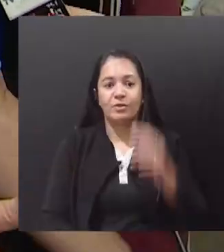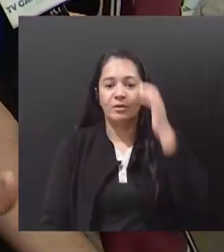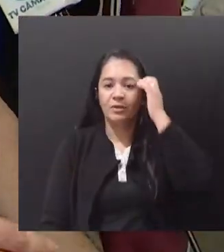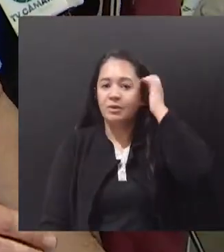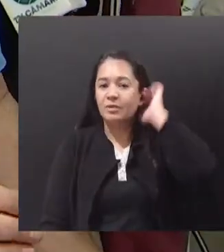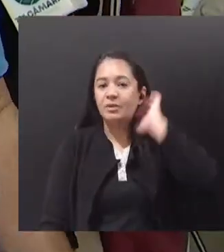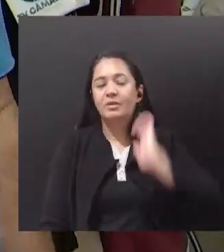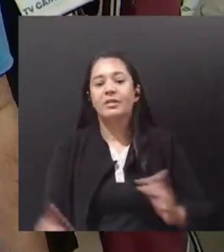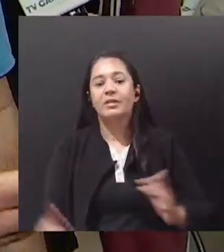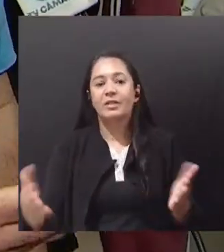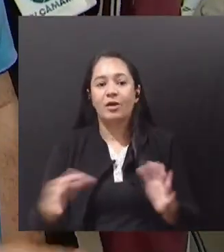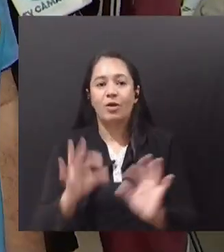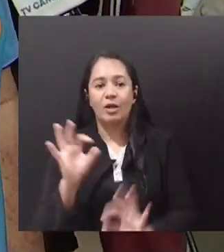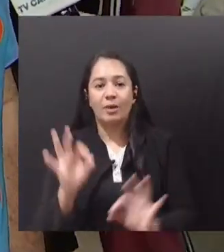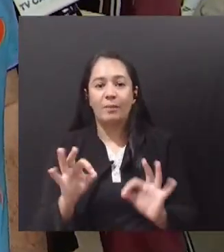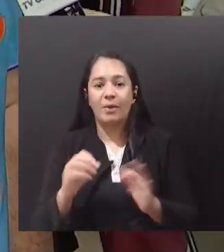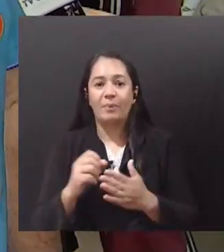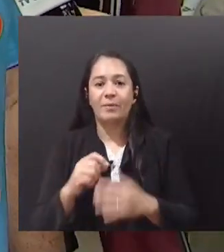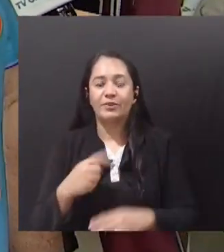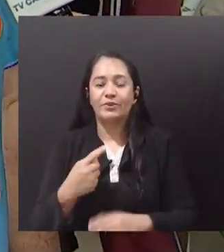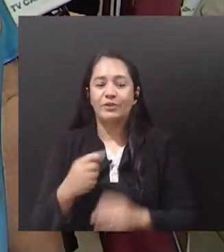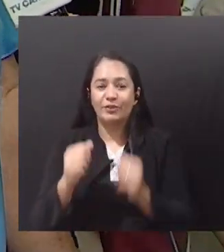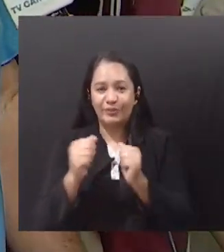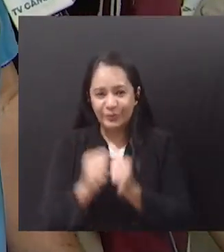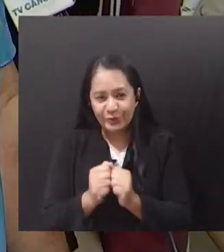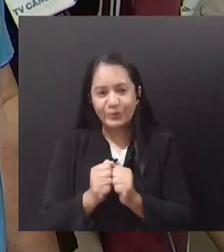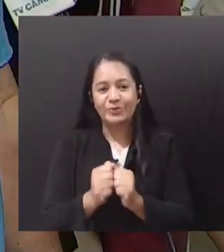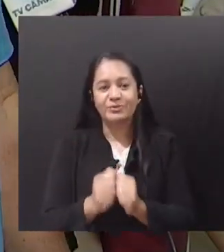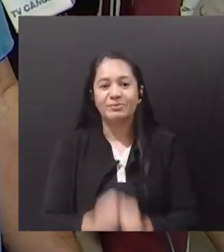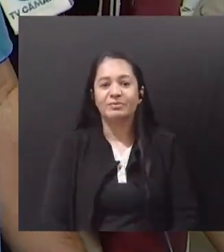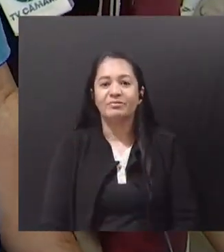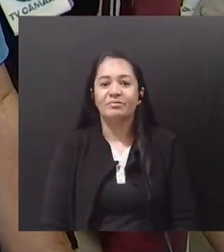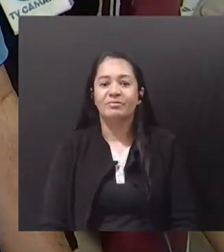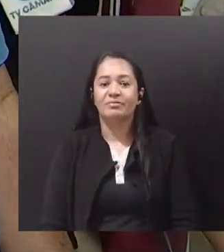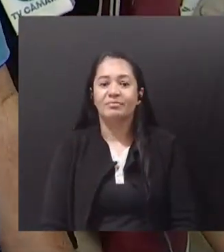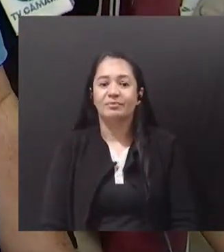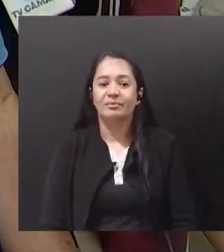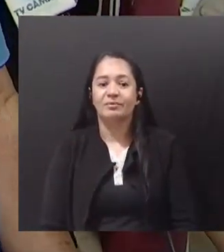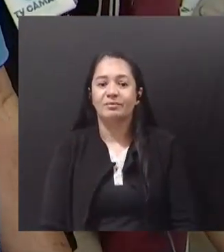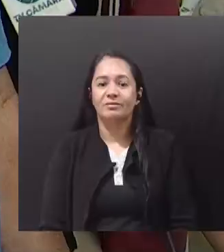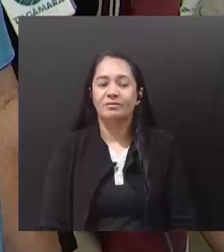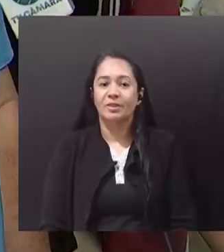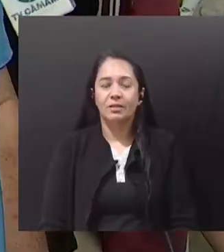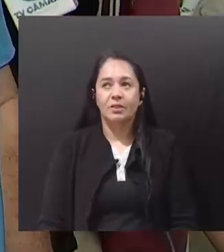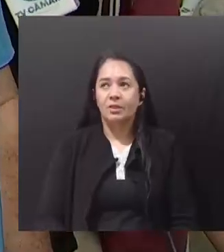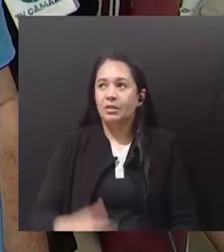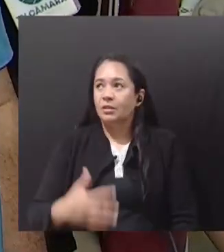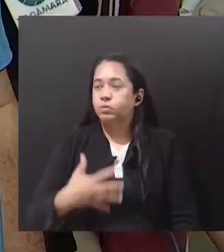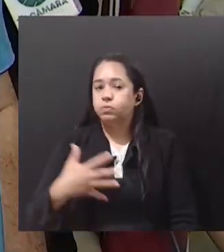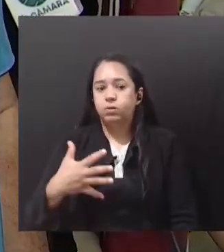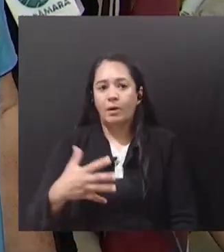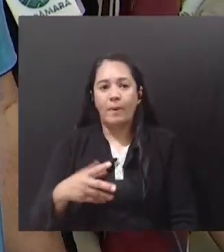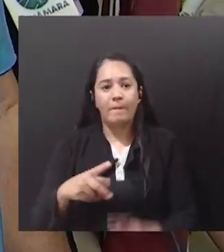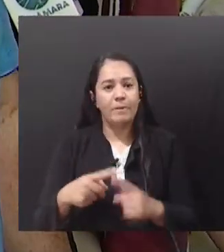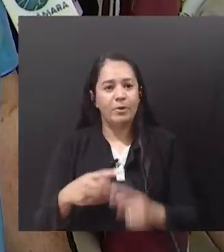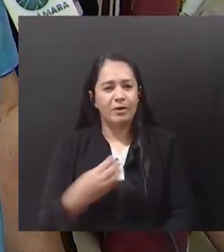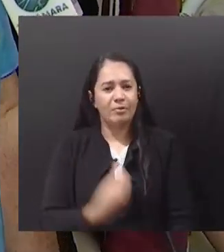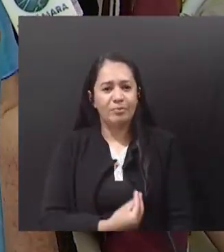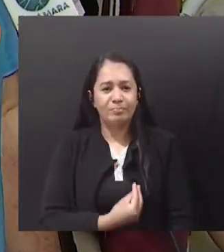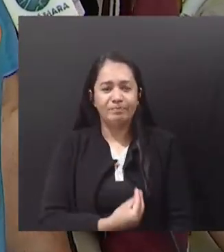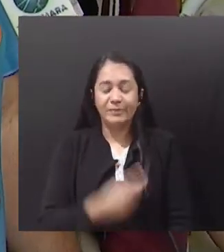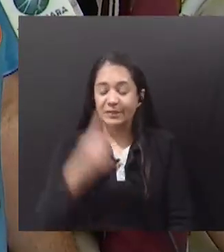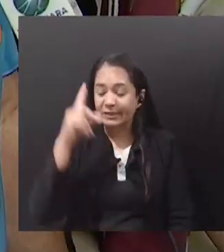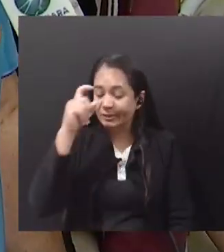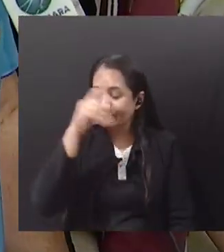só preparando as malas, mas a gente foi junto, né, o que é muito mais impactante, né, porque é uma realidade muito difícil, muito triste,